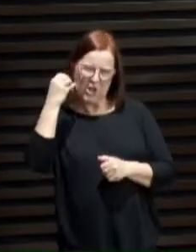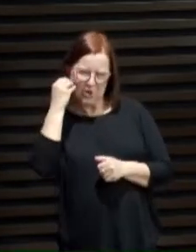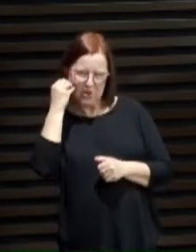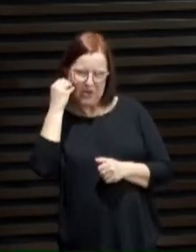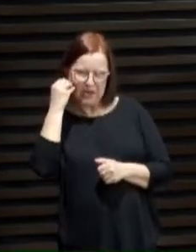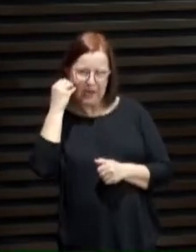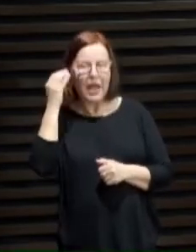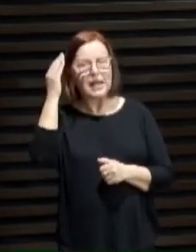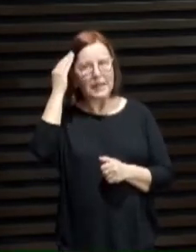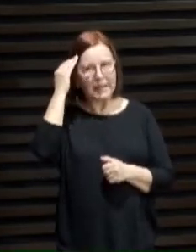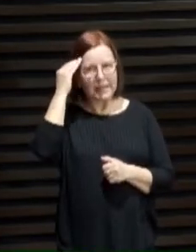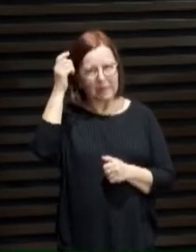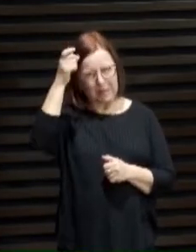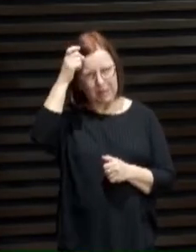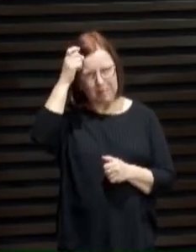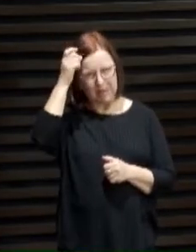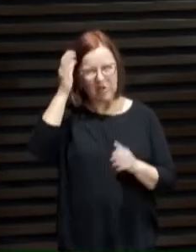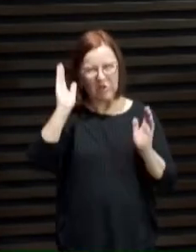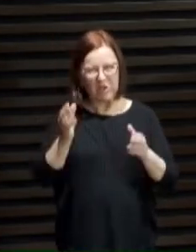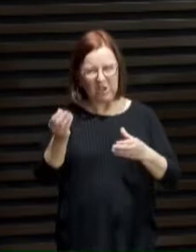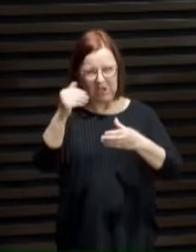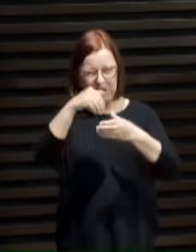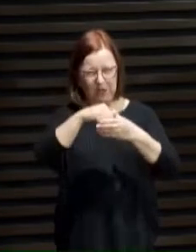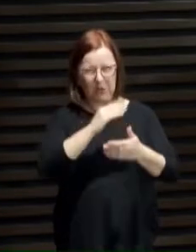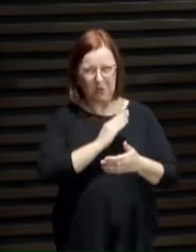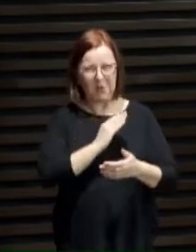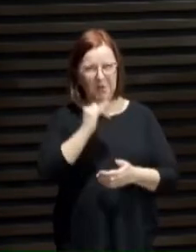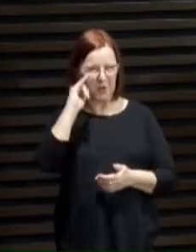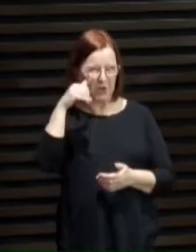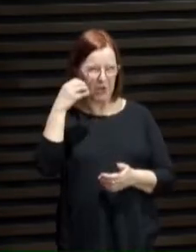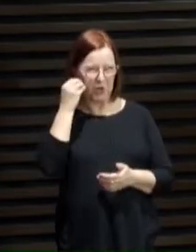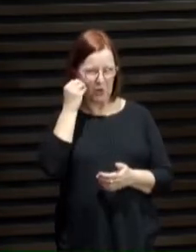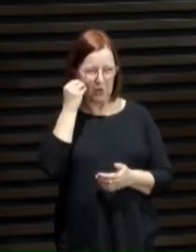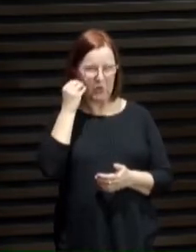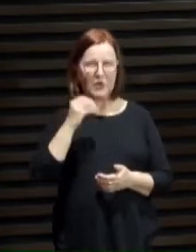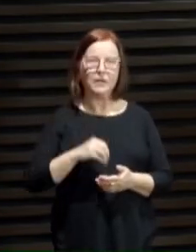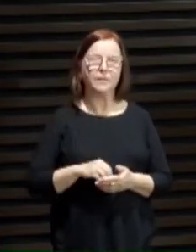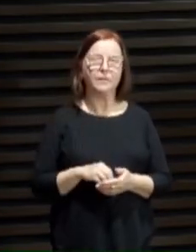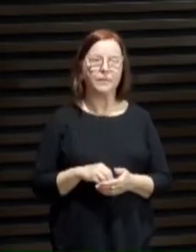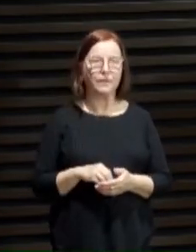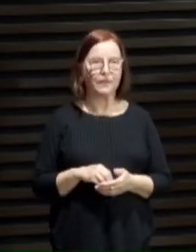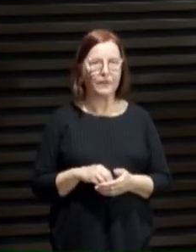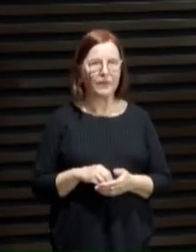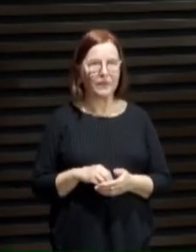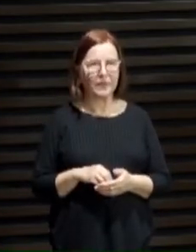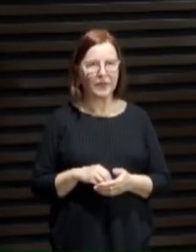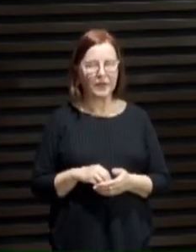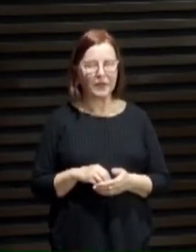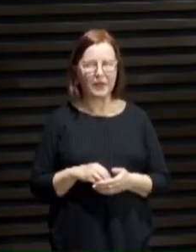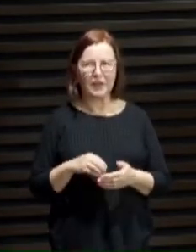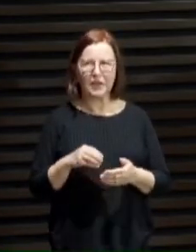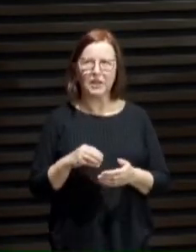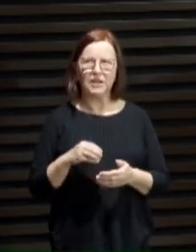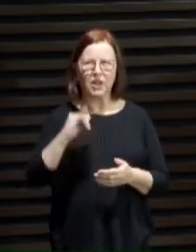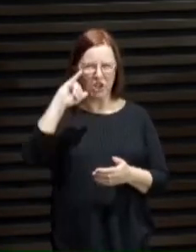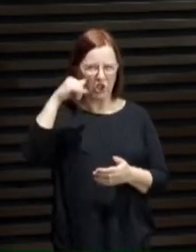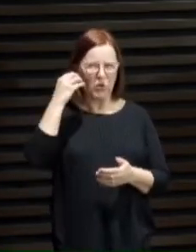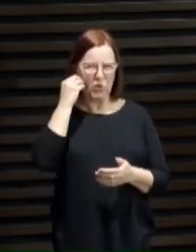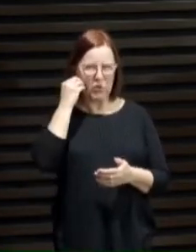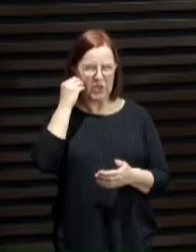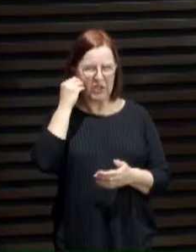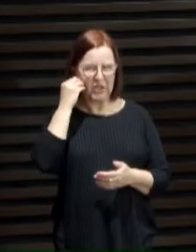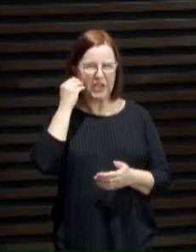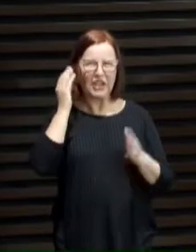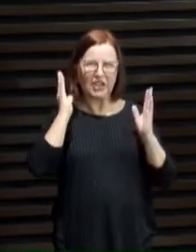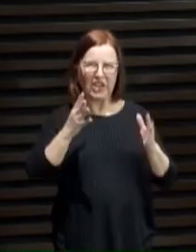entrou no seu coração, e toda a traição já está sendo tramada. Ele caiu nas garras de Satanás. Ele olha para